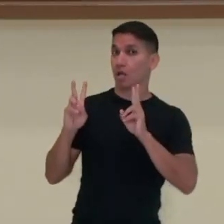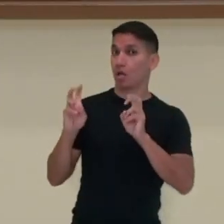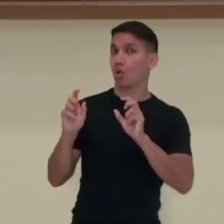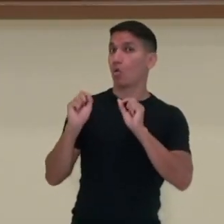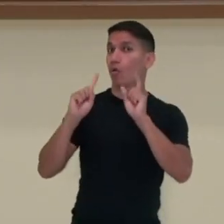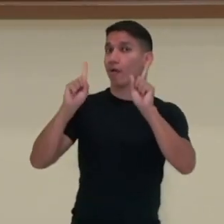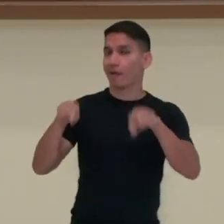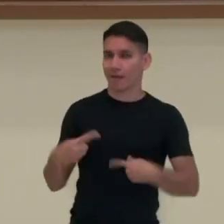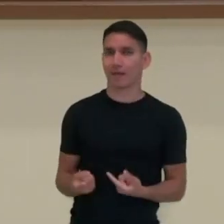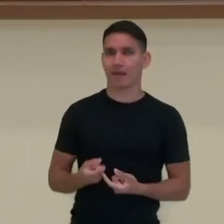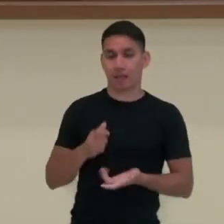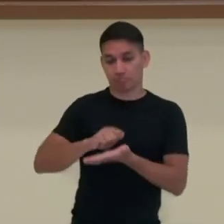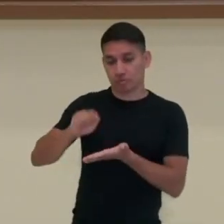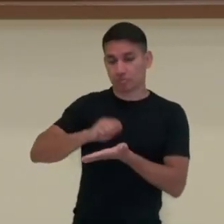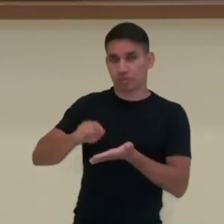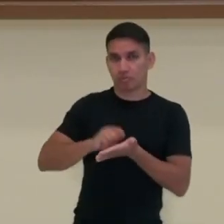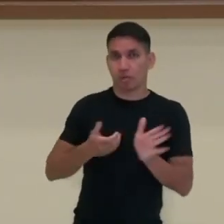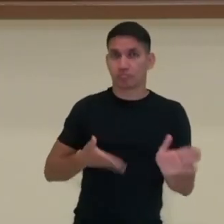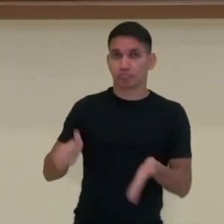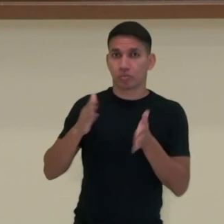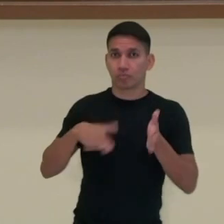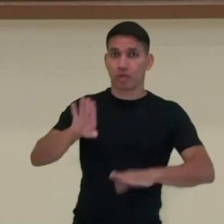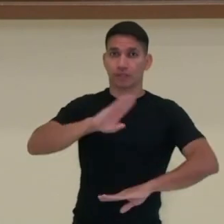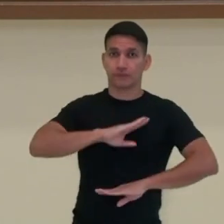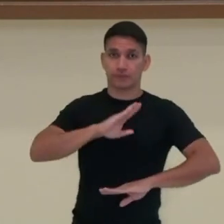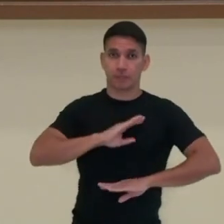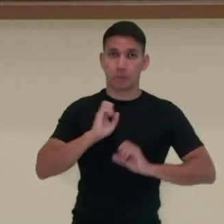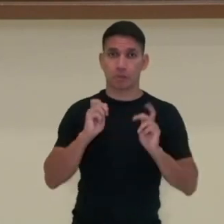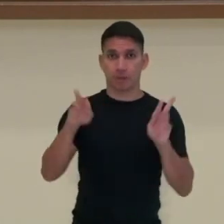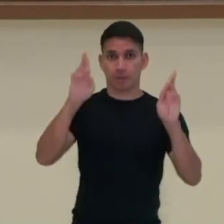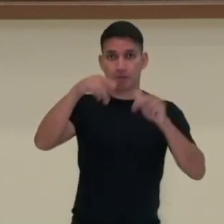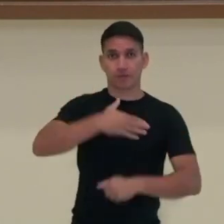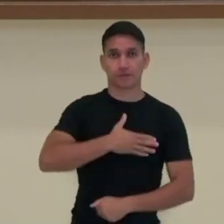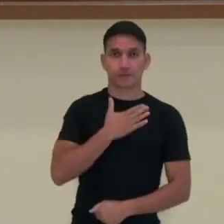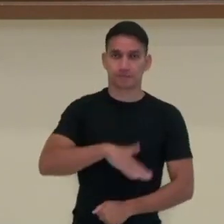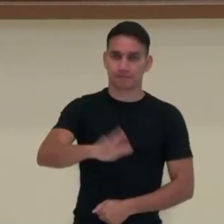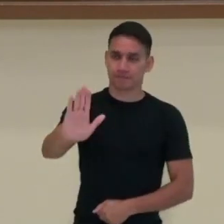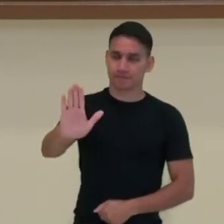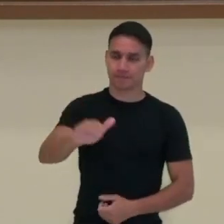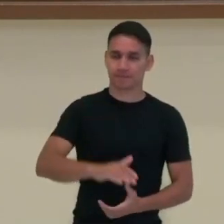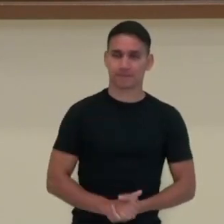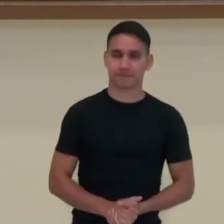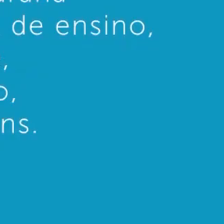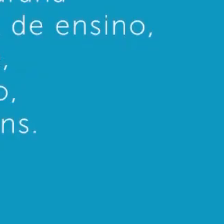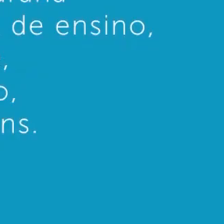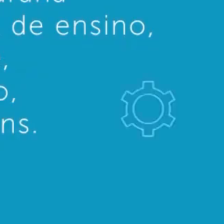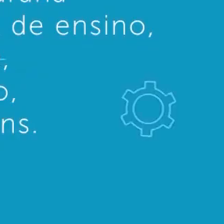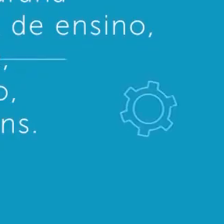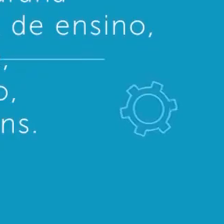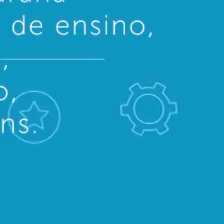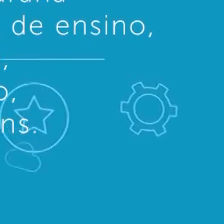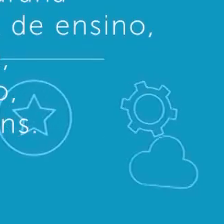falamos sobre produção de causo. Espero que vocês tenham gostado. Até breve.